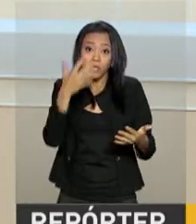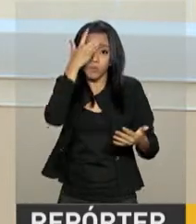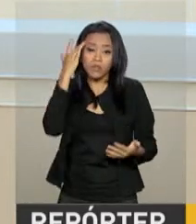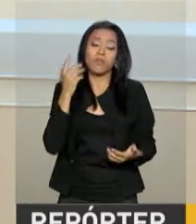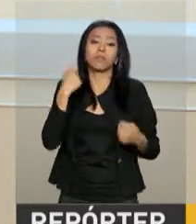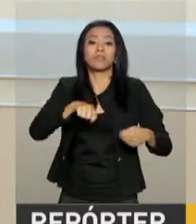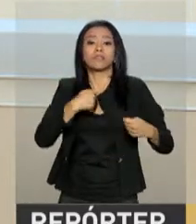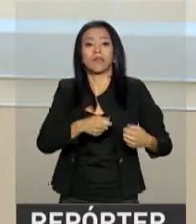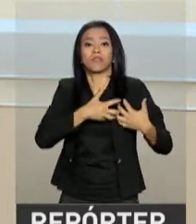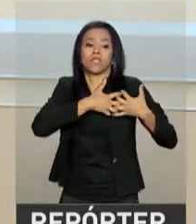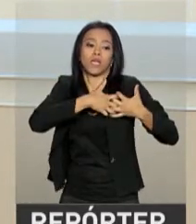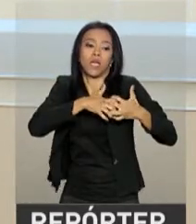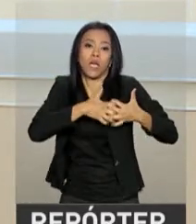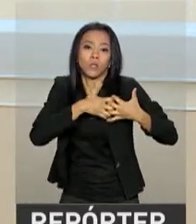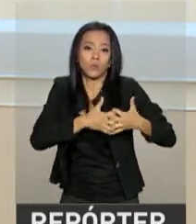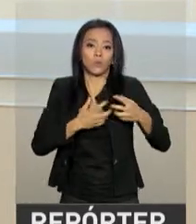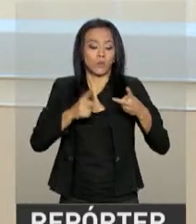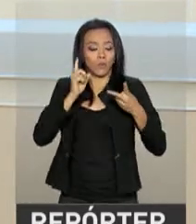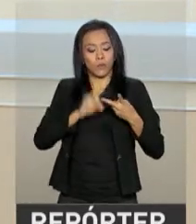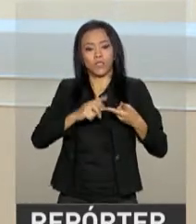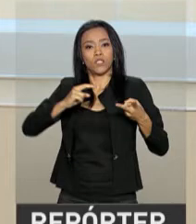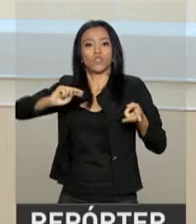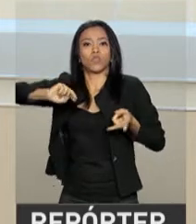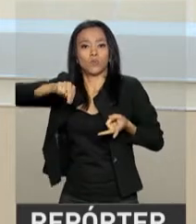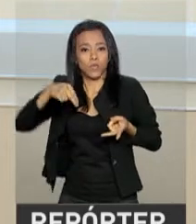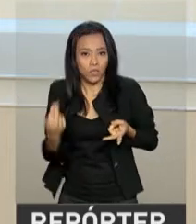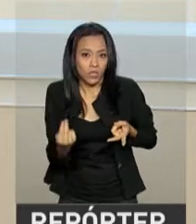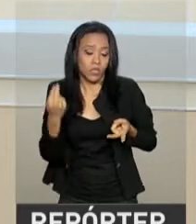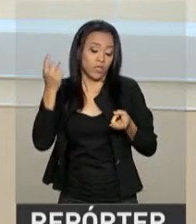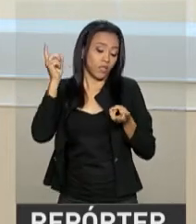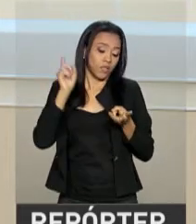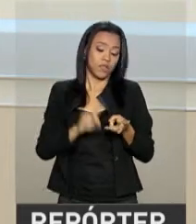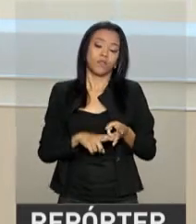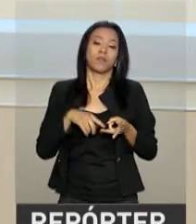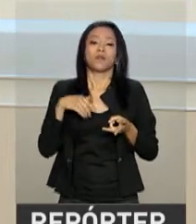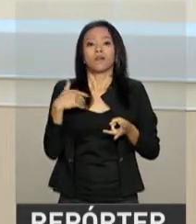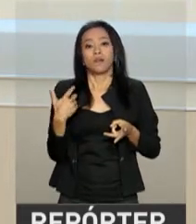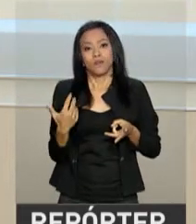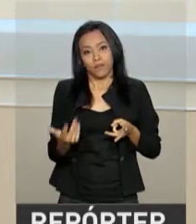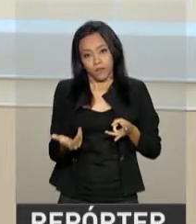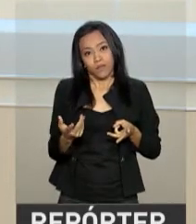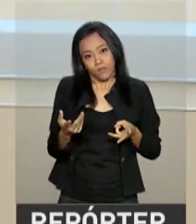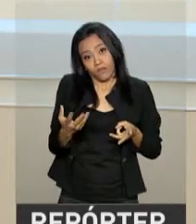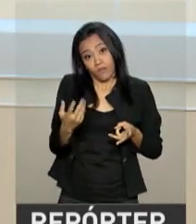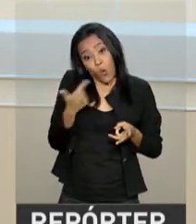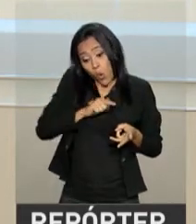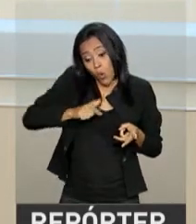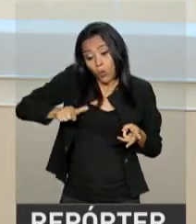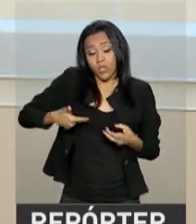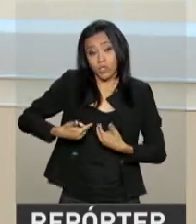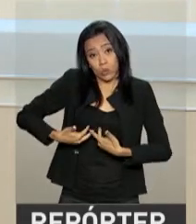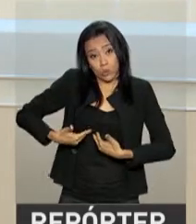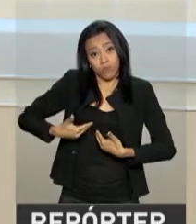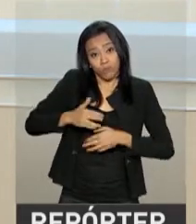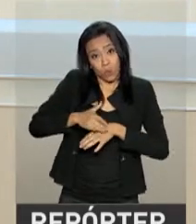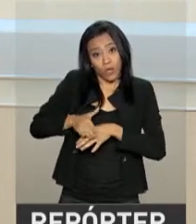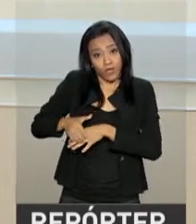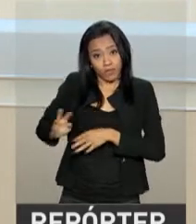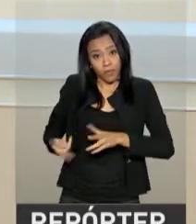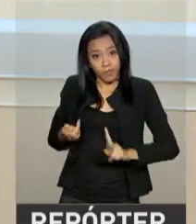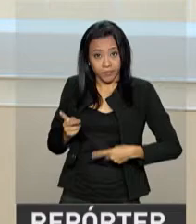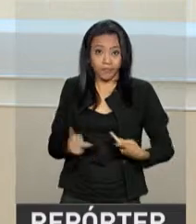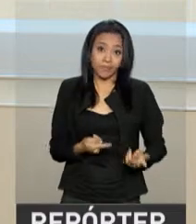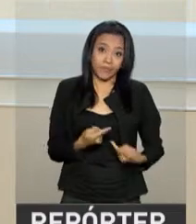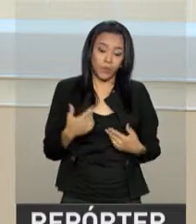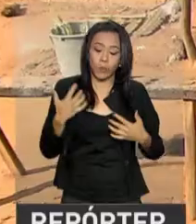cardiologista felicidade cirurgiã a as comorbidades as outras doenças associadas a chavização